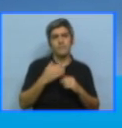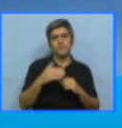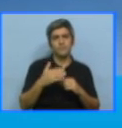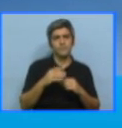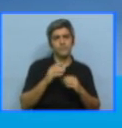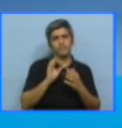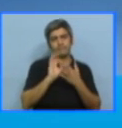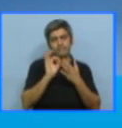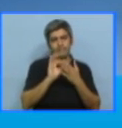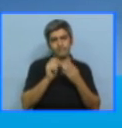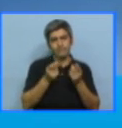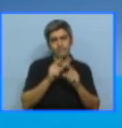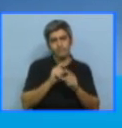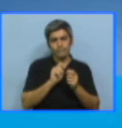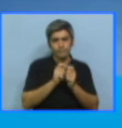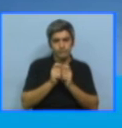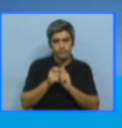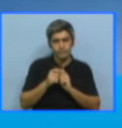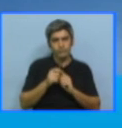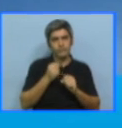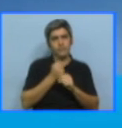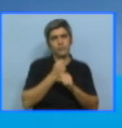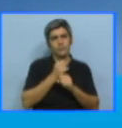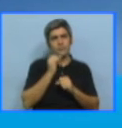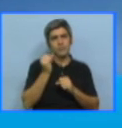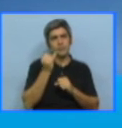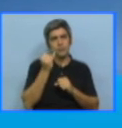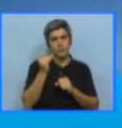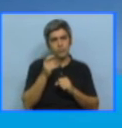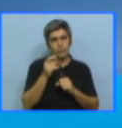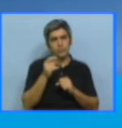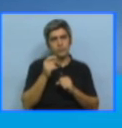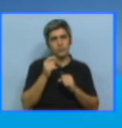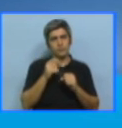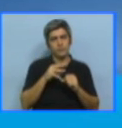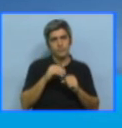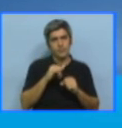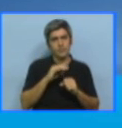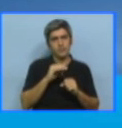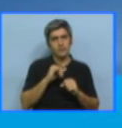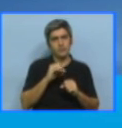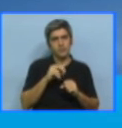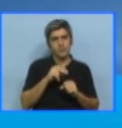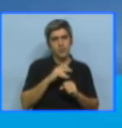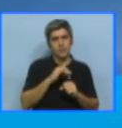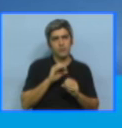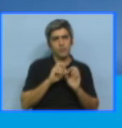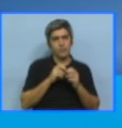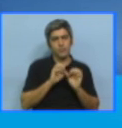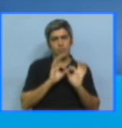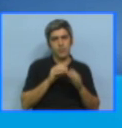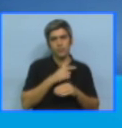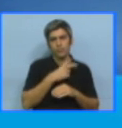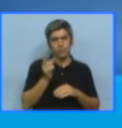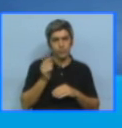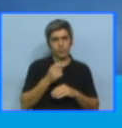uma redefinição da função do Instituto, portanto, dos institutos missionários, porque é uma problemática comum. Eu